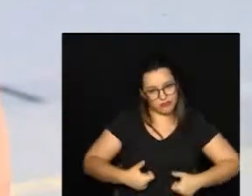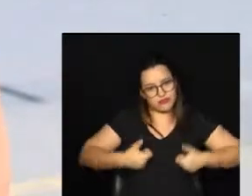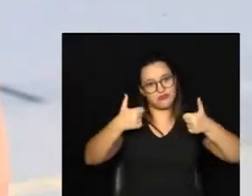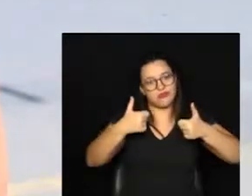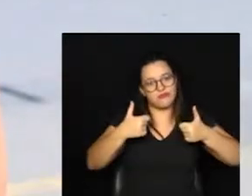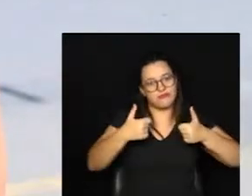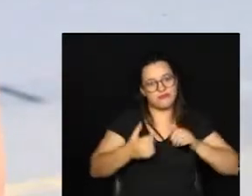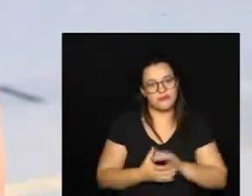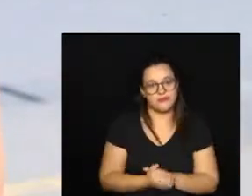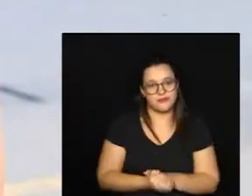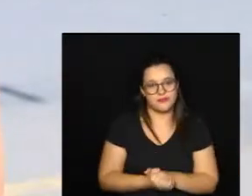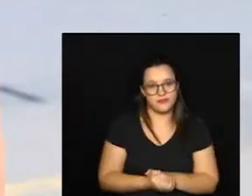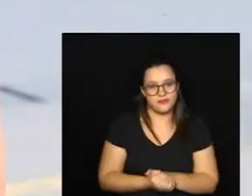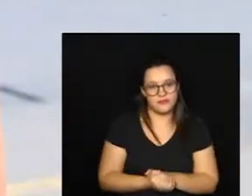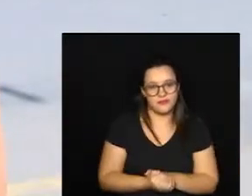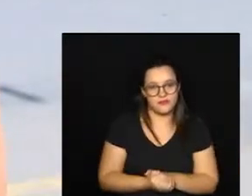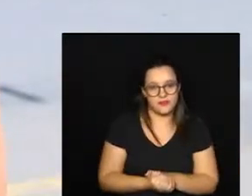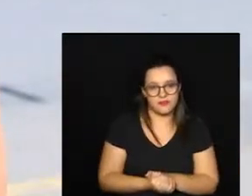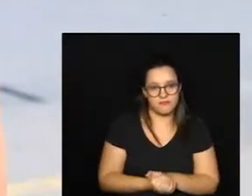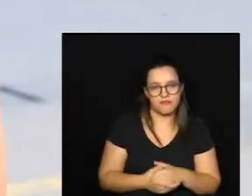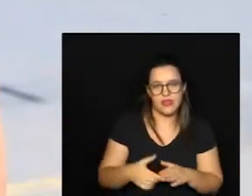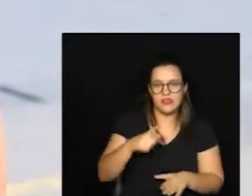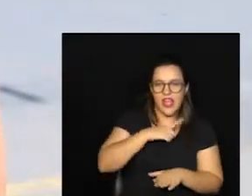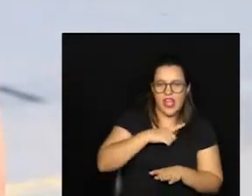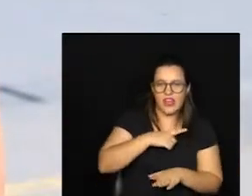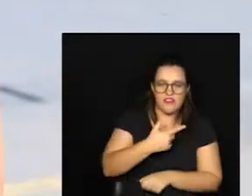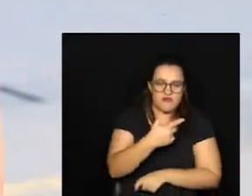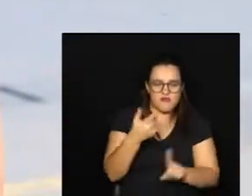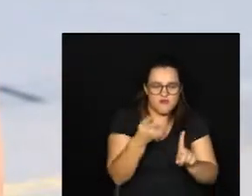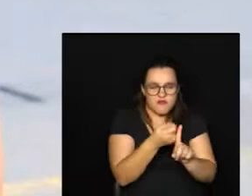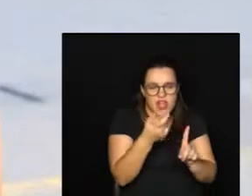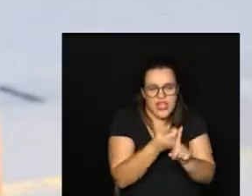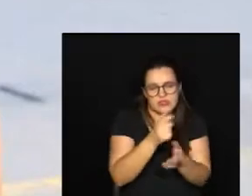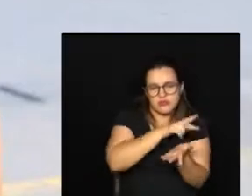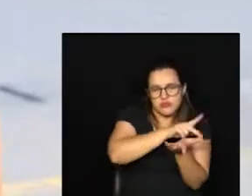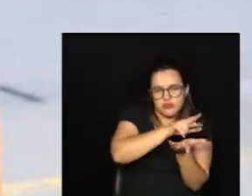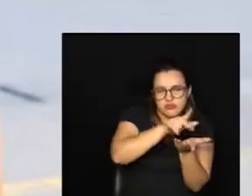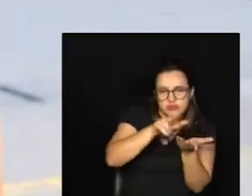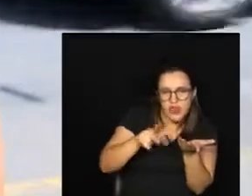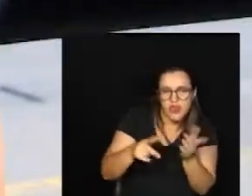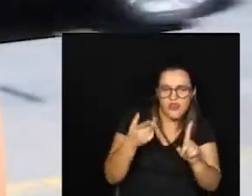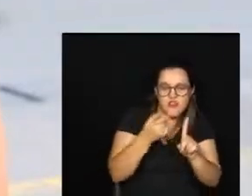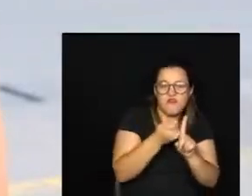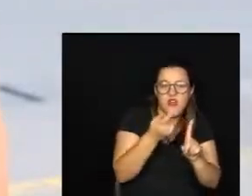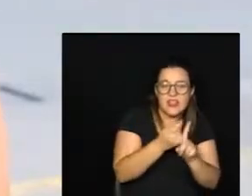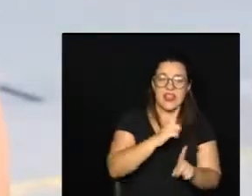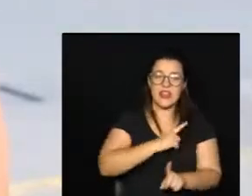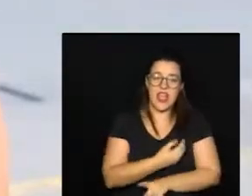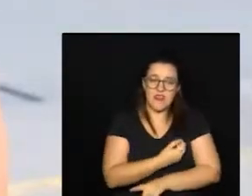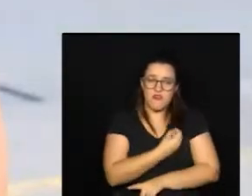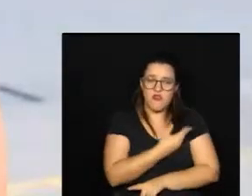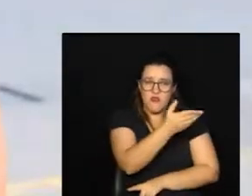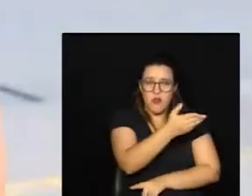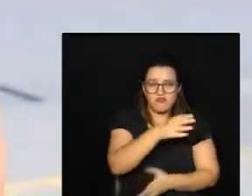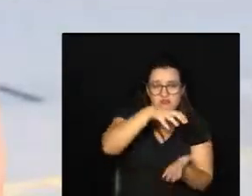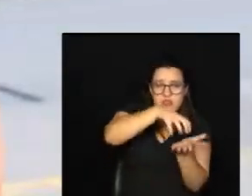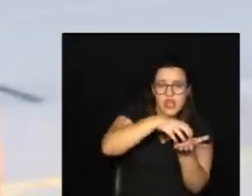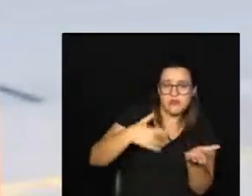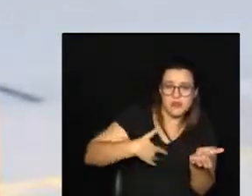Né? Sobre a multivacinação, gostaria que você falasse um pouquinho a respeito de quais vacinas estão sendo disponibilizadas também para